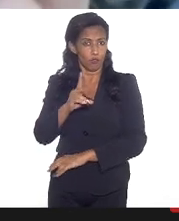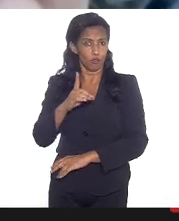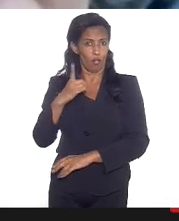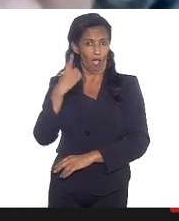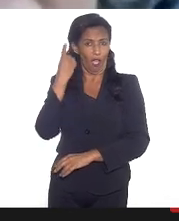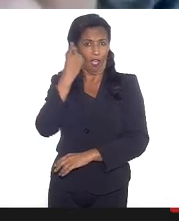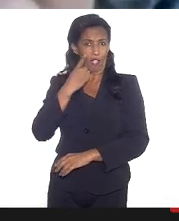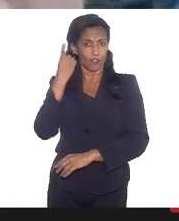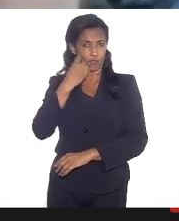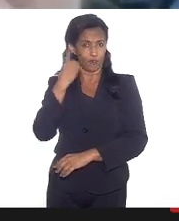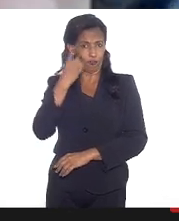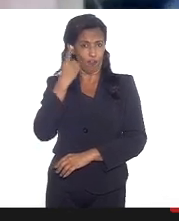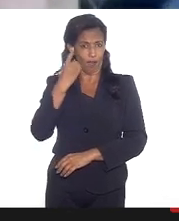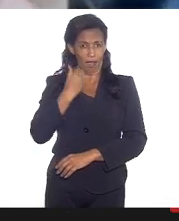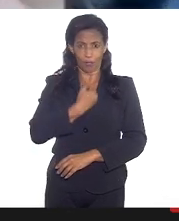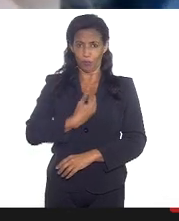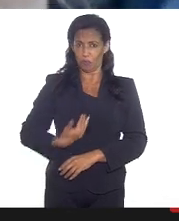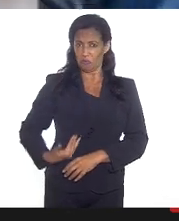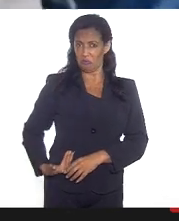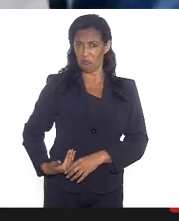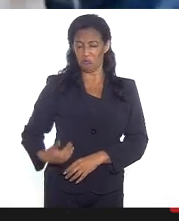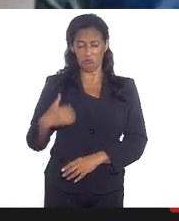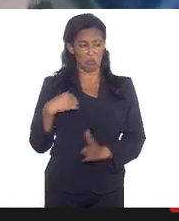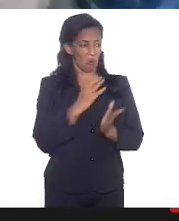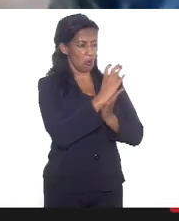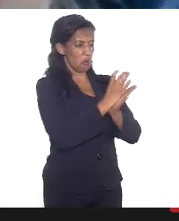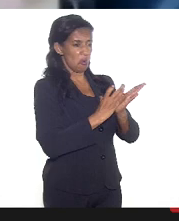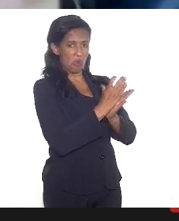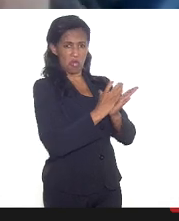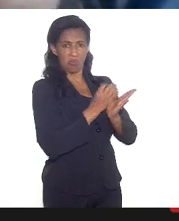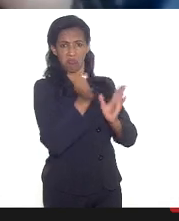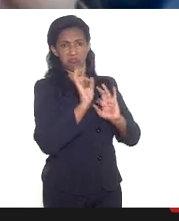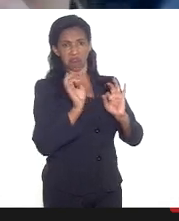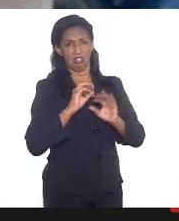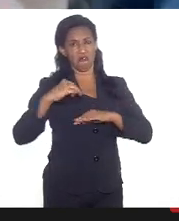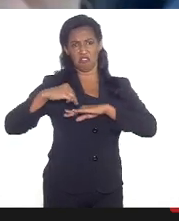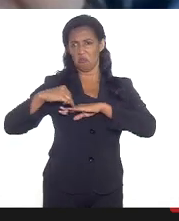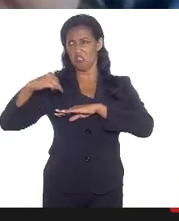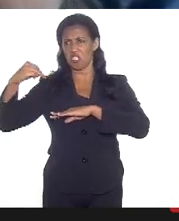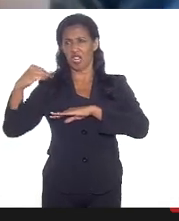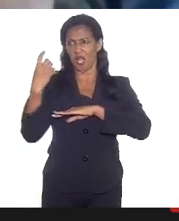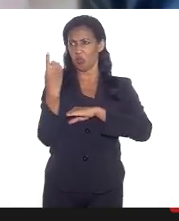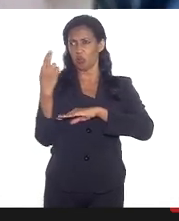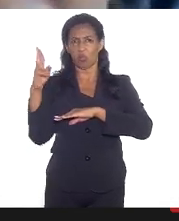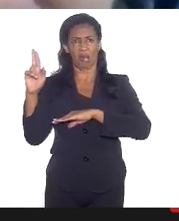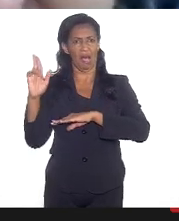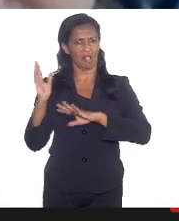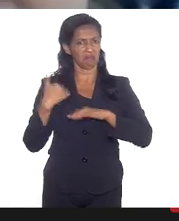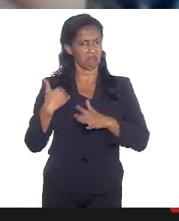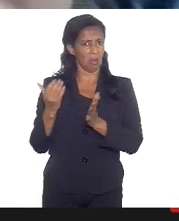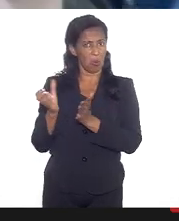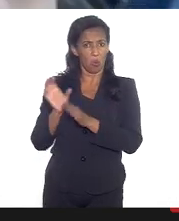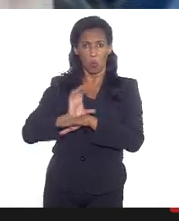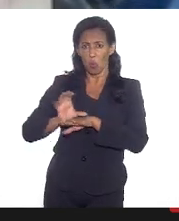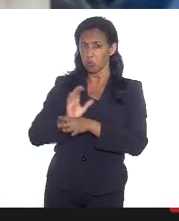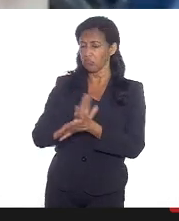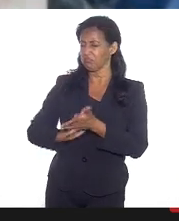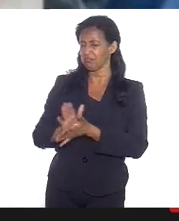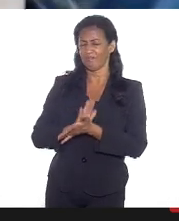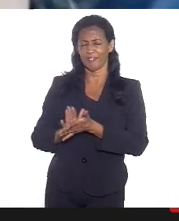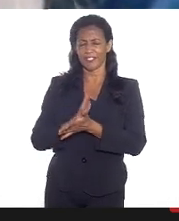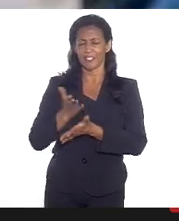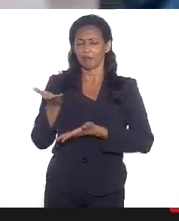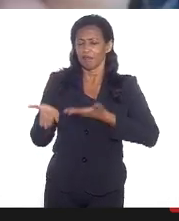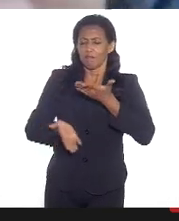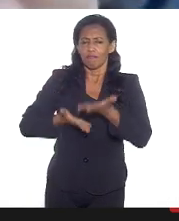boi. Eu não tenho currículo, não fiz curso nenhum, nenhum mestrado, nenhum doutorado. Me dediquei